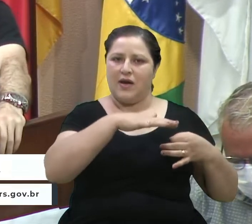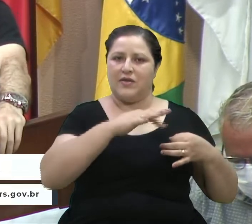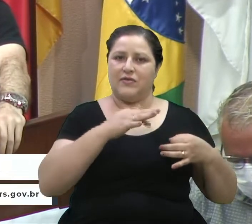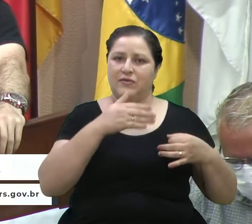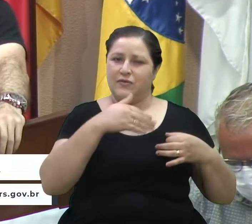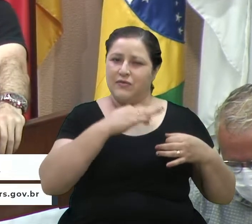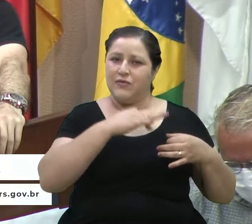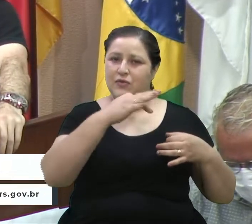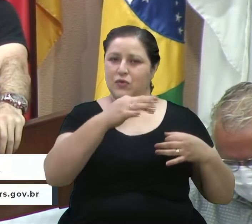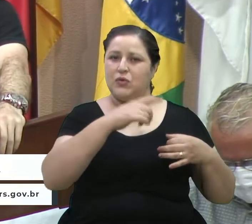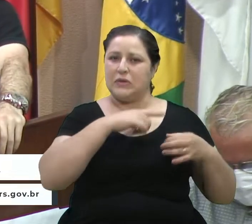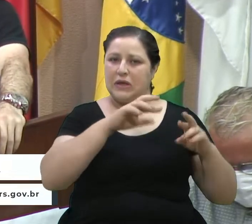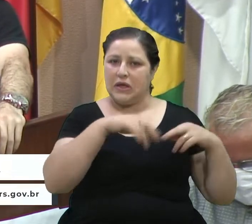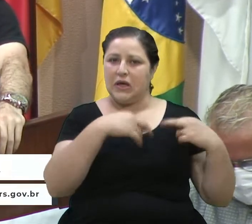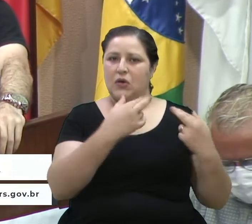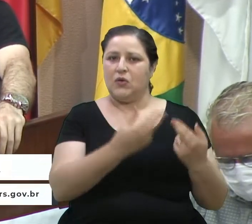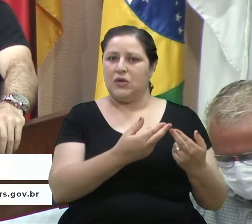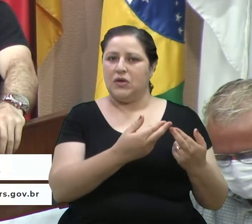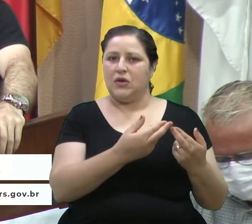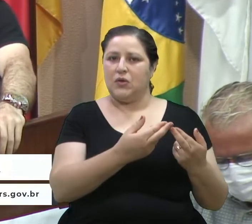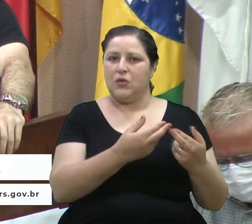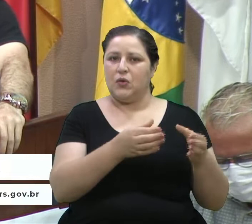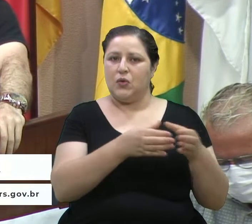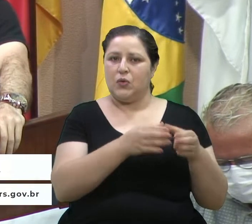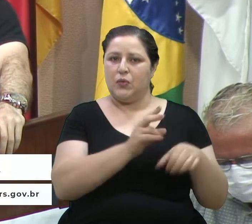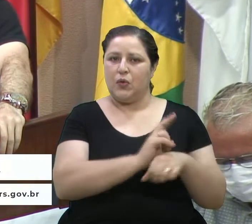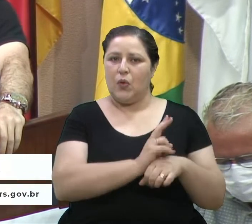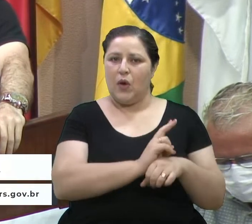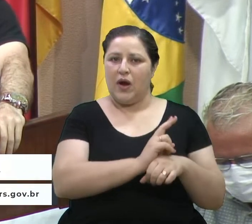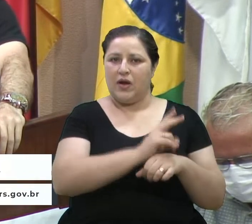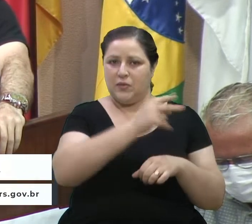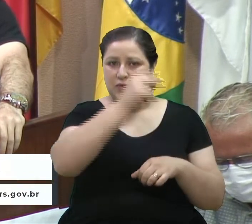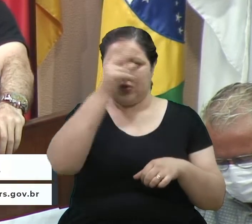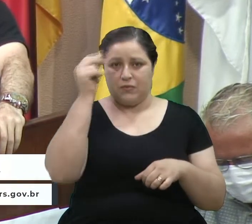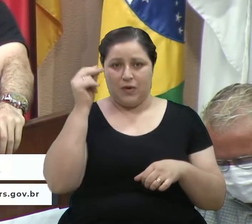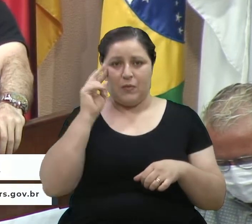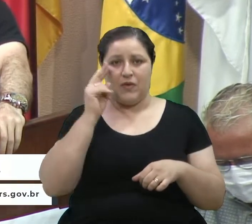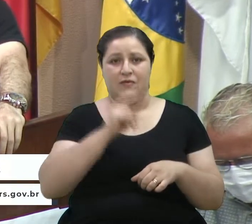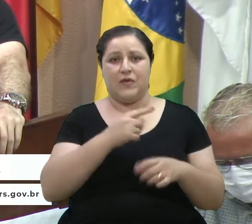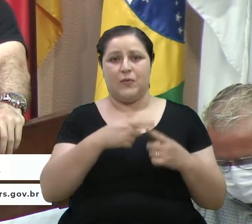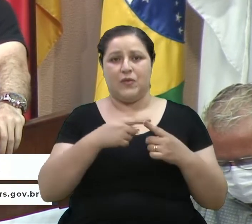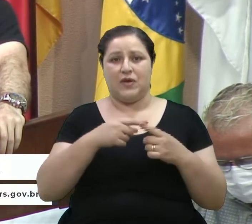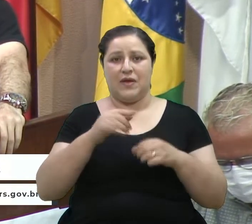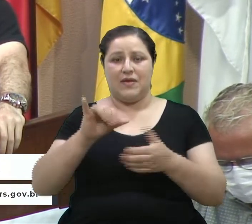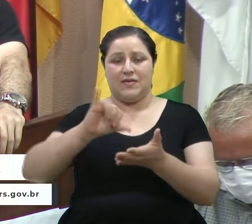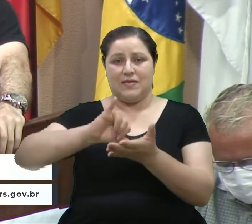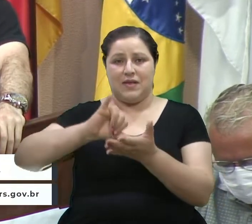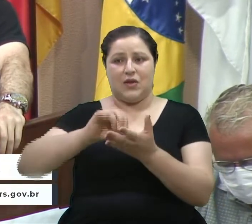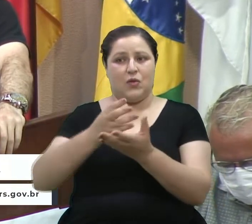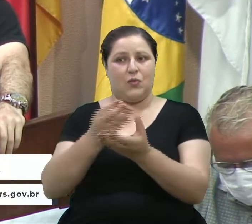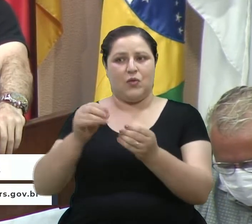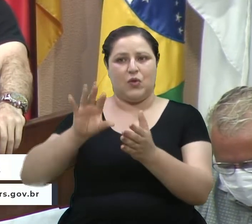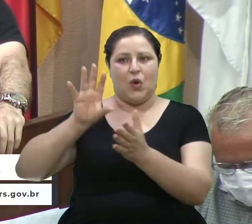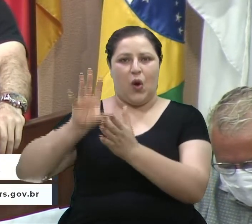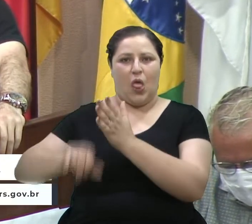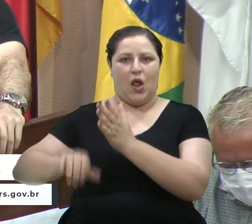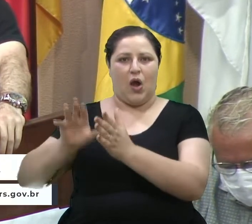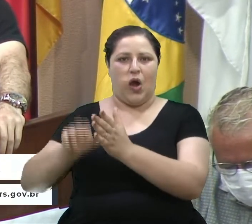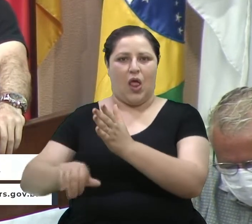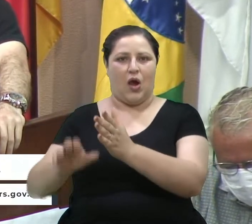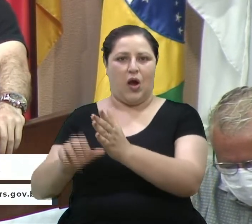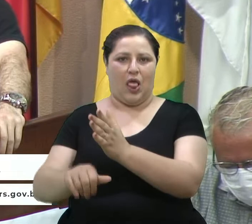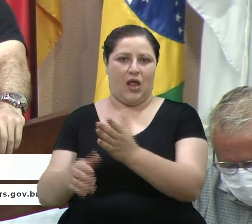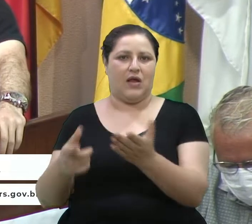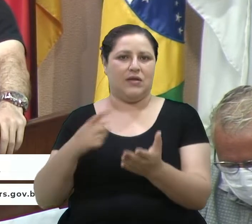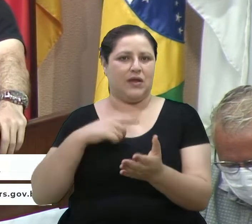se eu não salvo engano, para ver o que dá para fazer por causa desses furtos que vêm ocorrendo no centro, tá? Porque está bem complicado. A